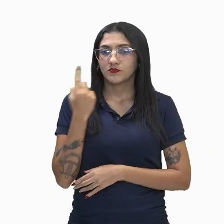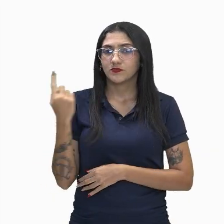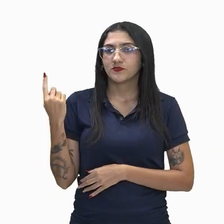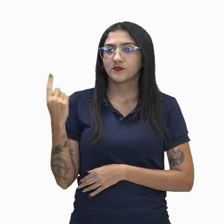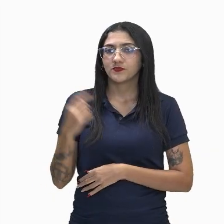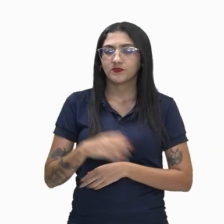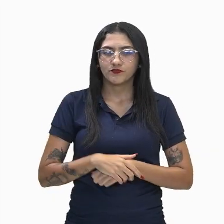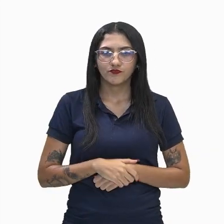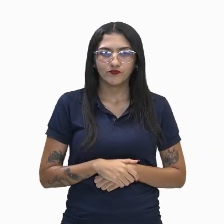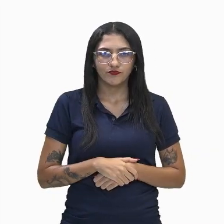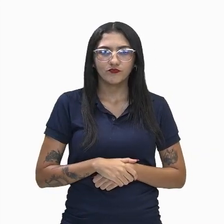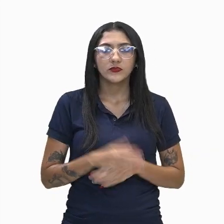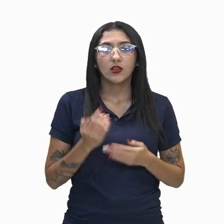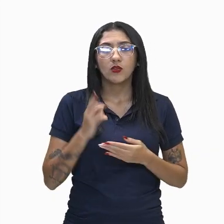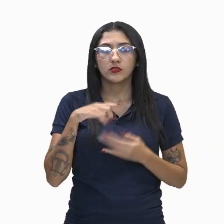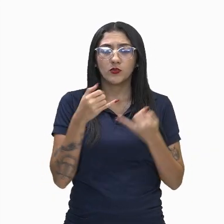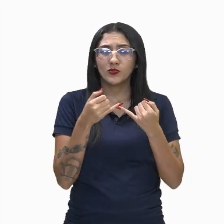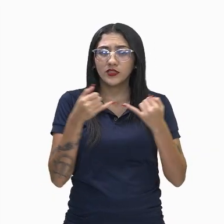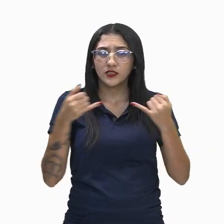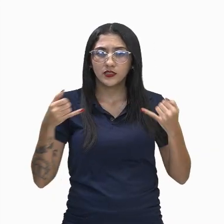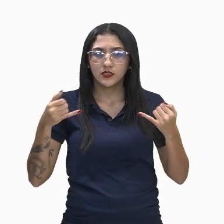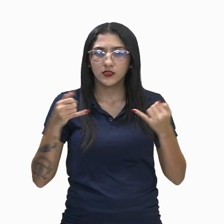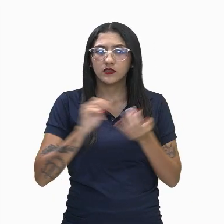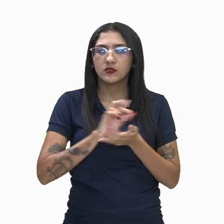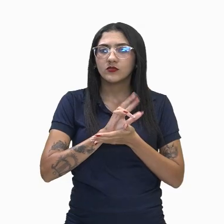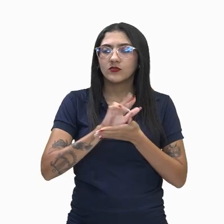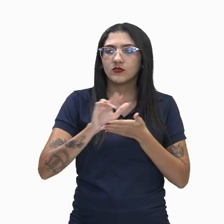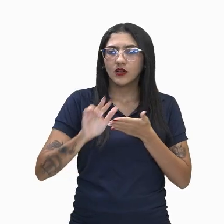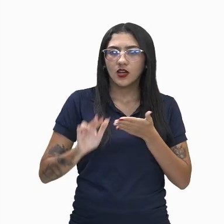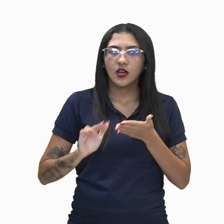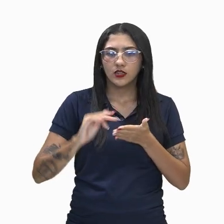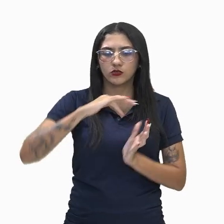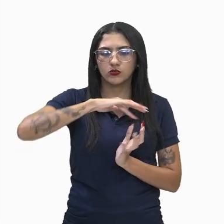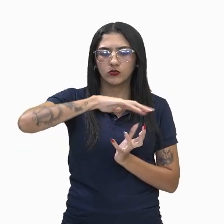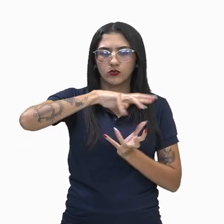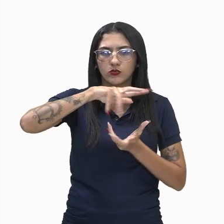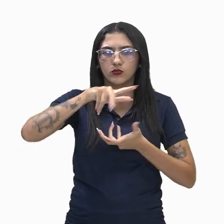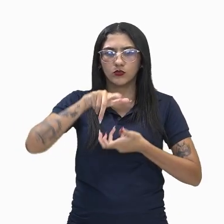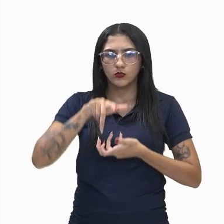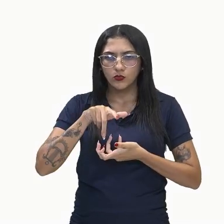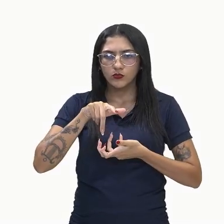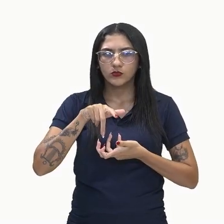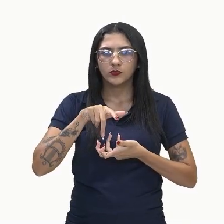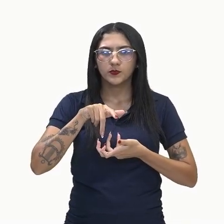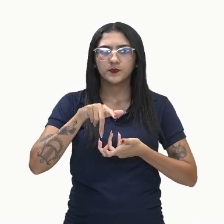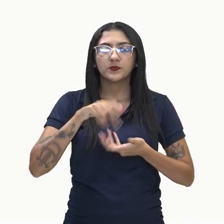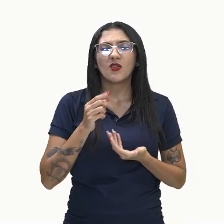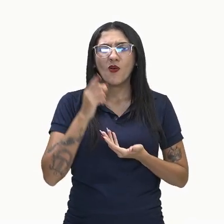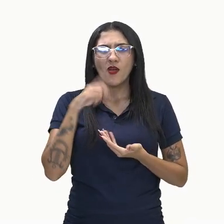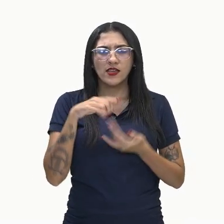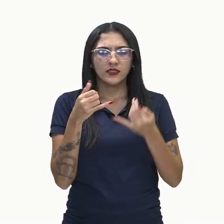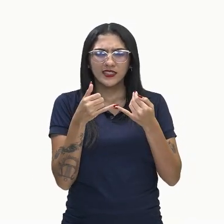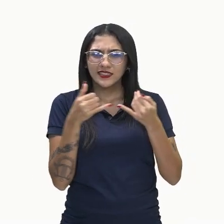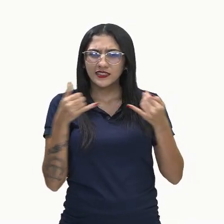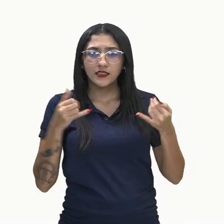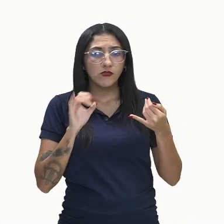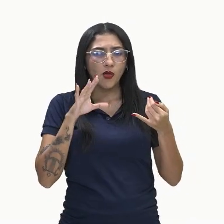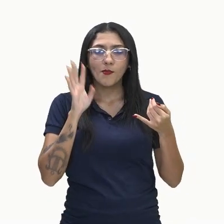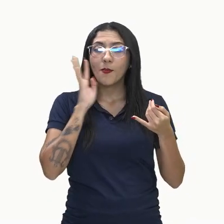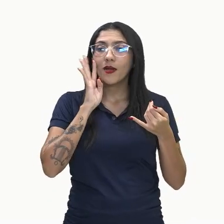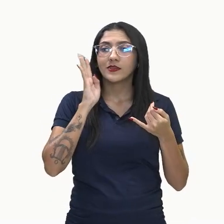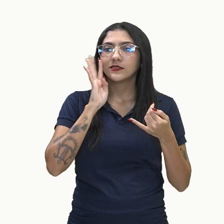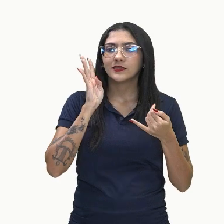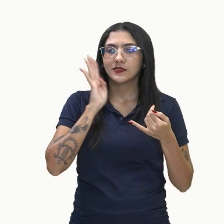linhas imaginárias, né? Tanto os paralelos quanto os meridianos. E essas linhas imaginárias, gente, elas